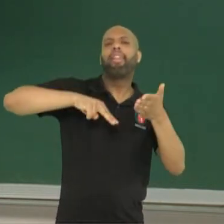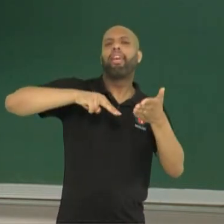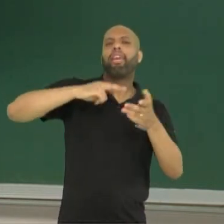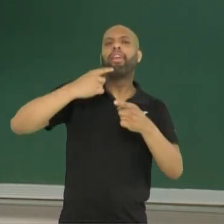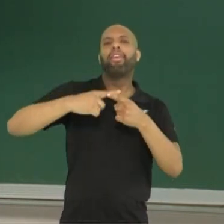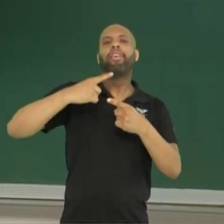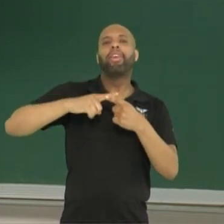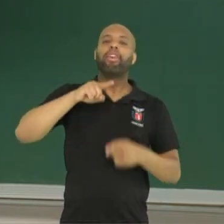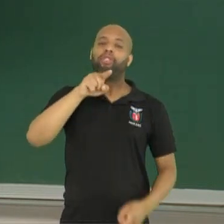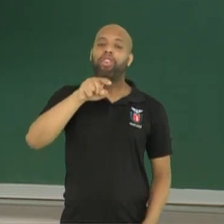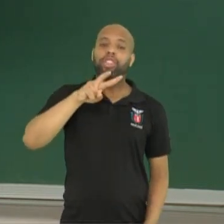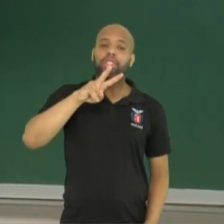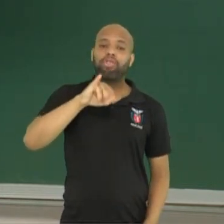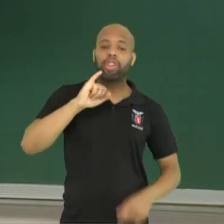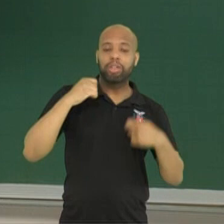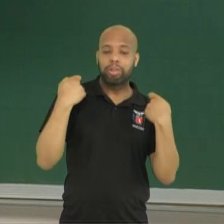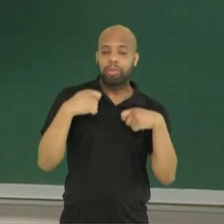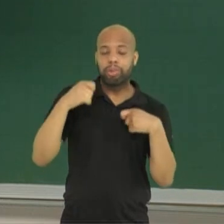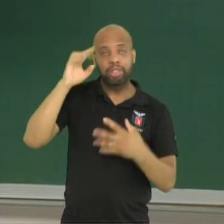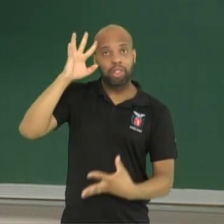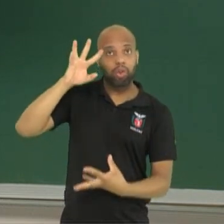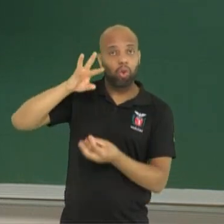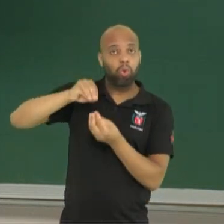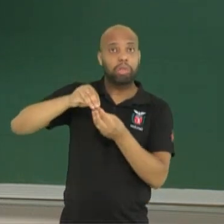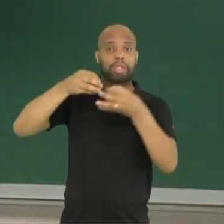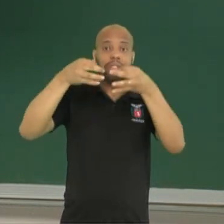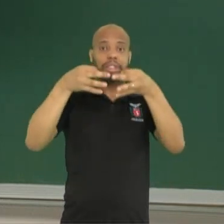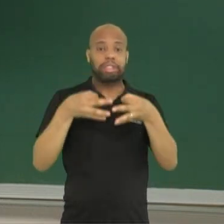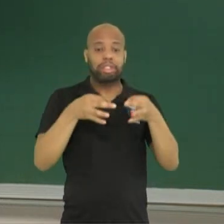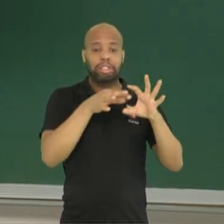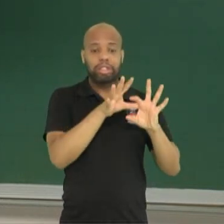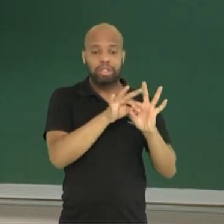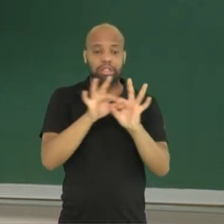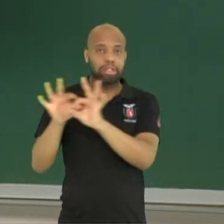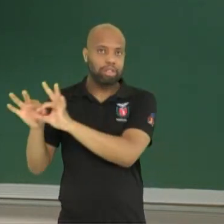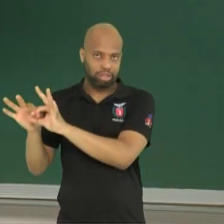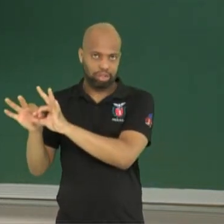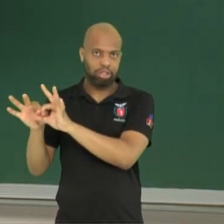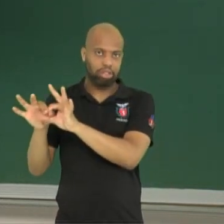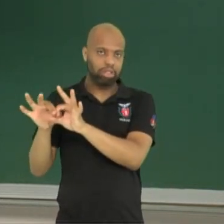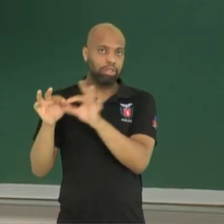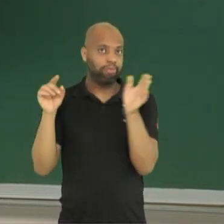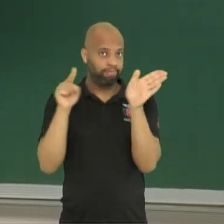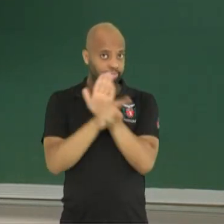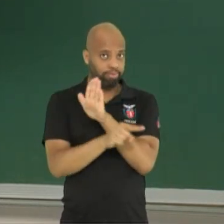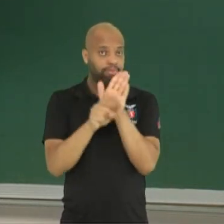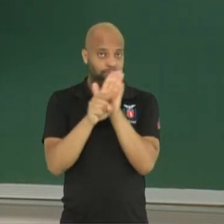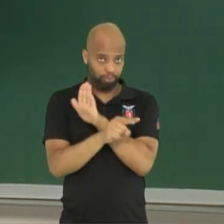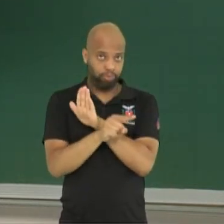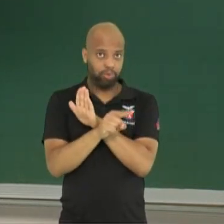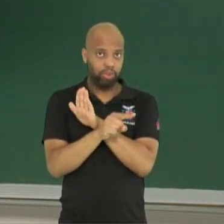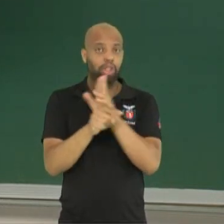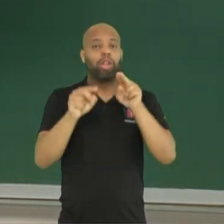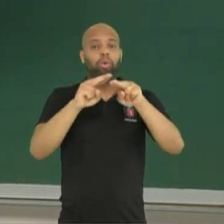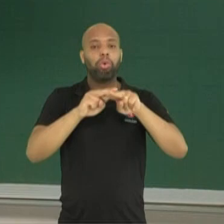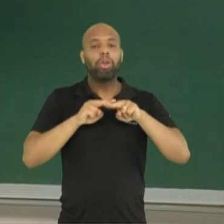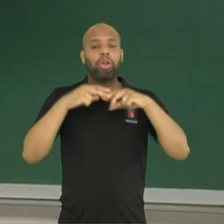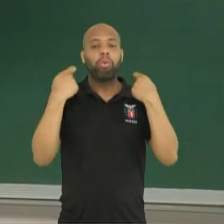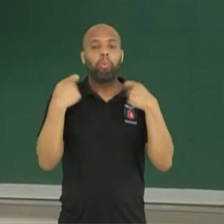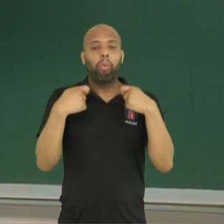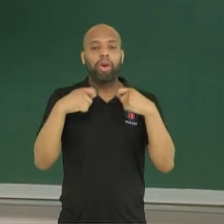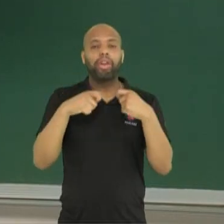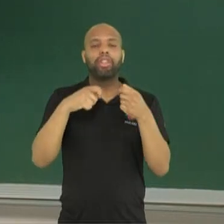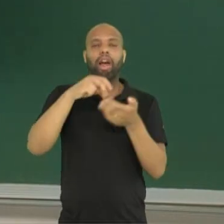da interpretação, compreender certinho o contexto daquela pergunta, né? Por isso nós precisamos